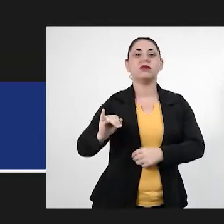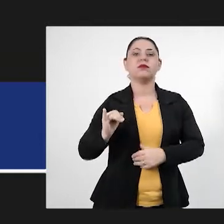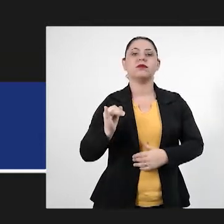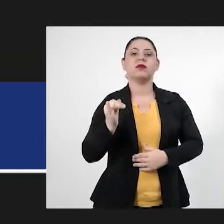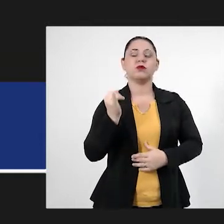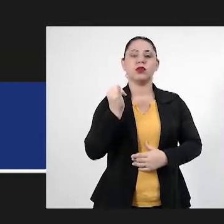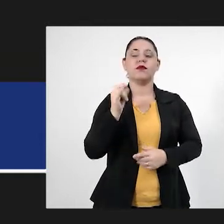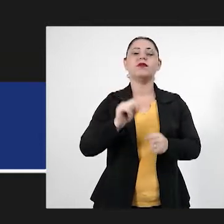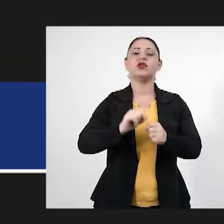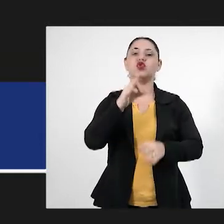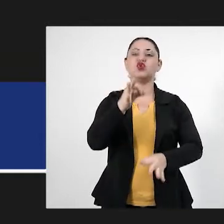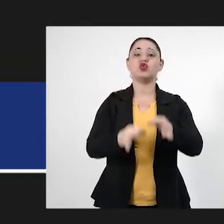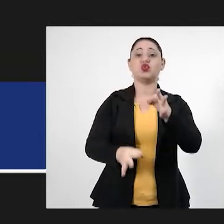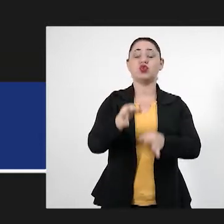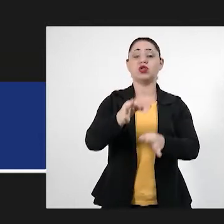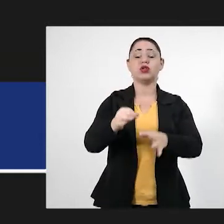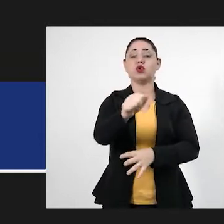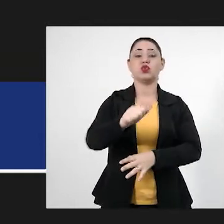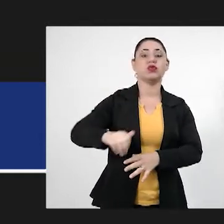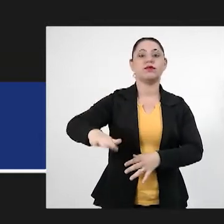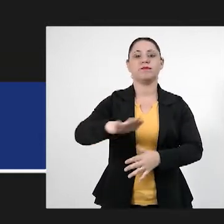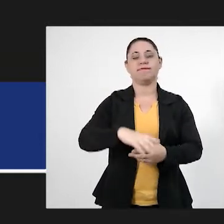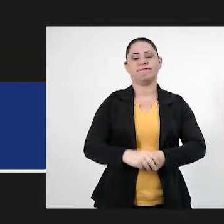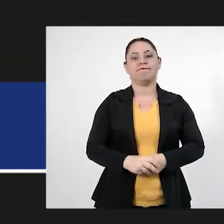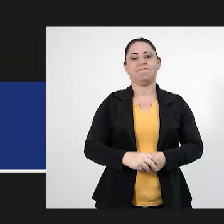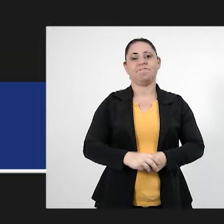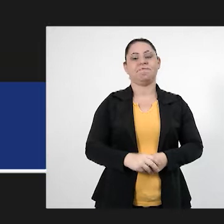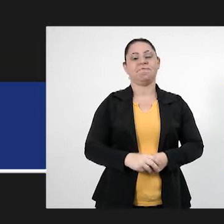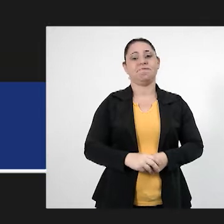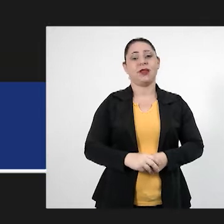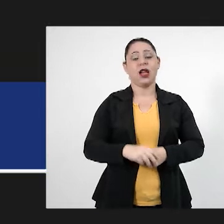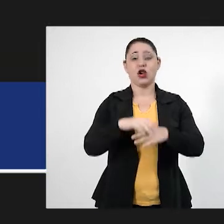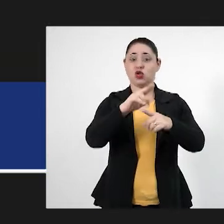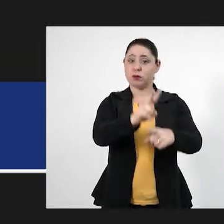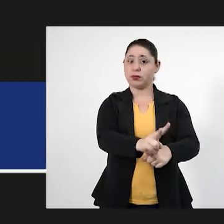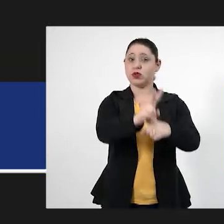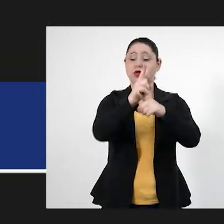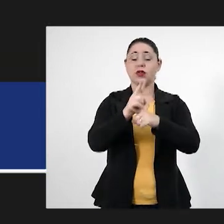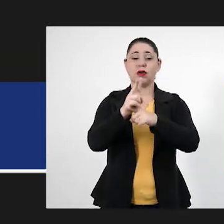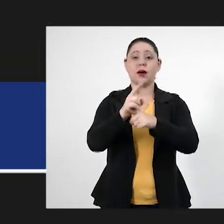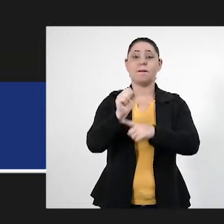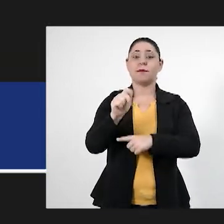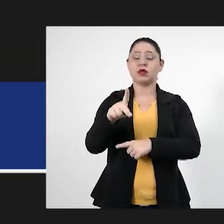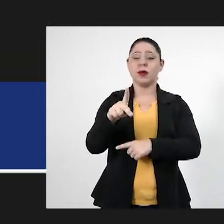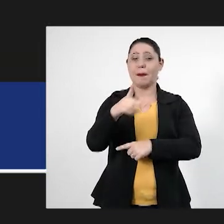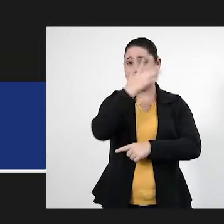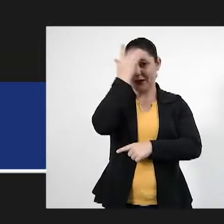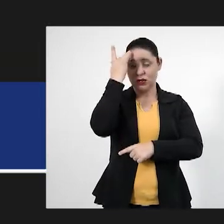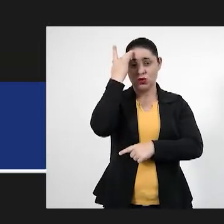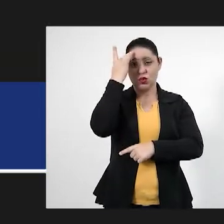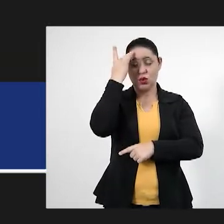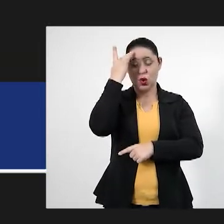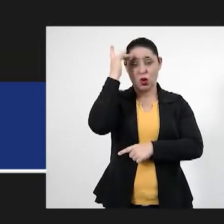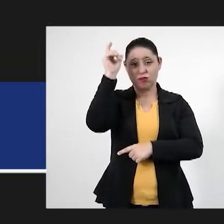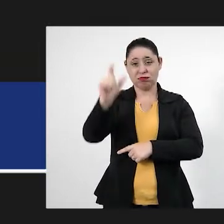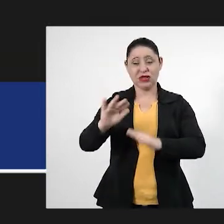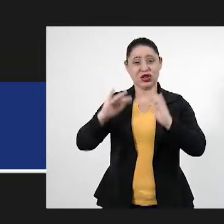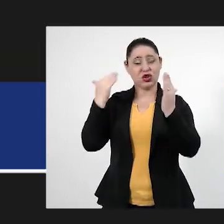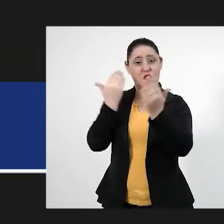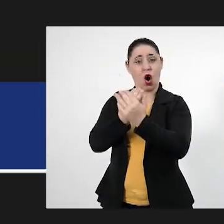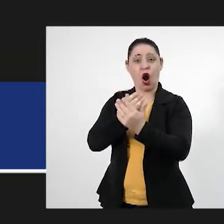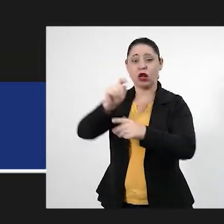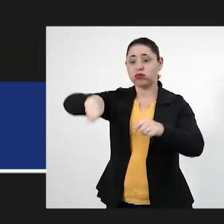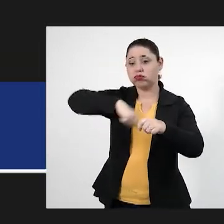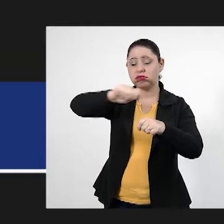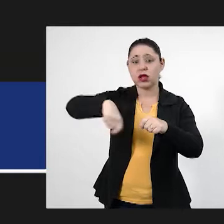nós perdemos uma grande oportunidade para fazer justiça social, preservar a aposentadoria